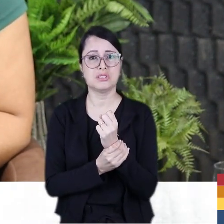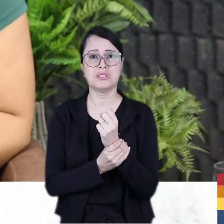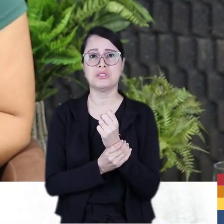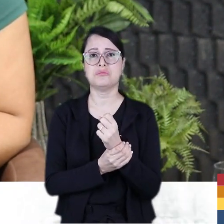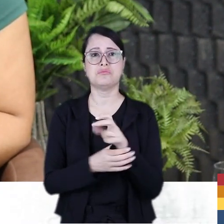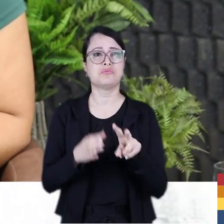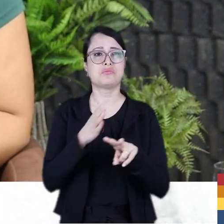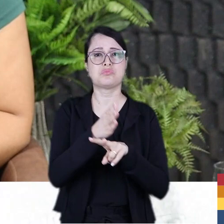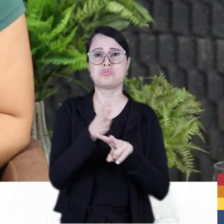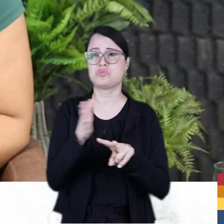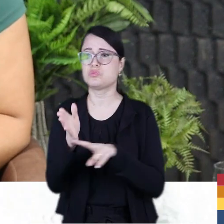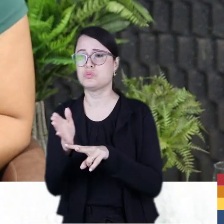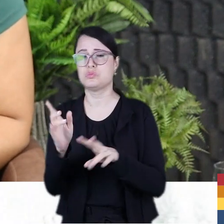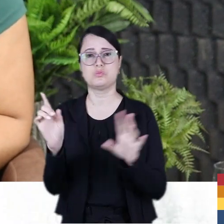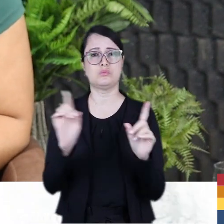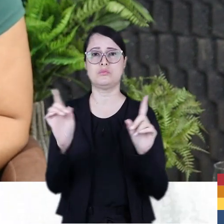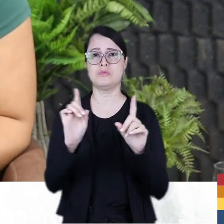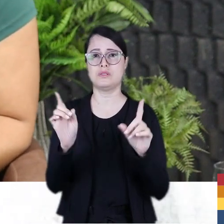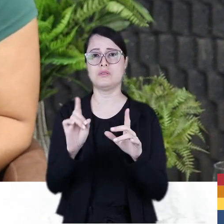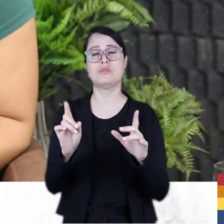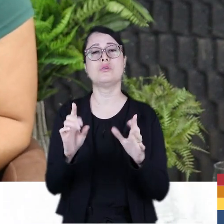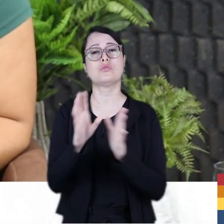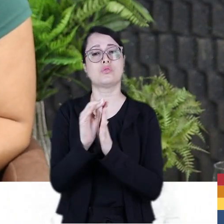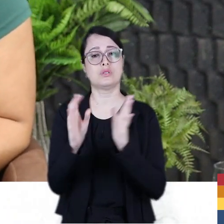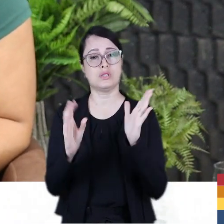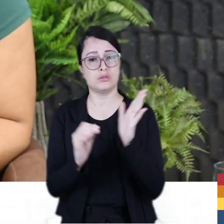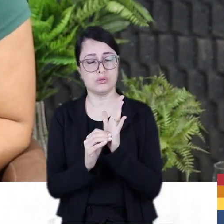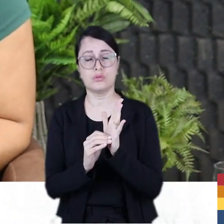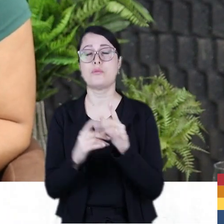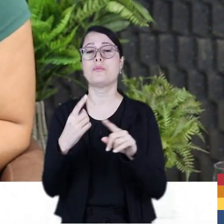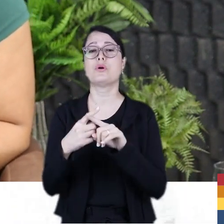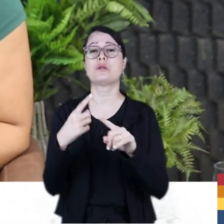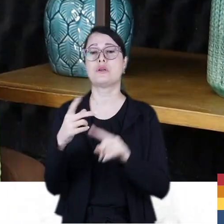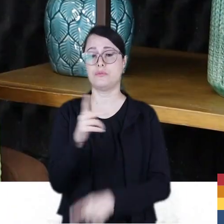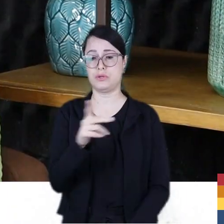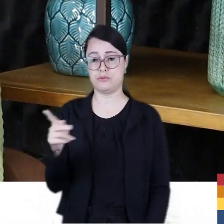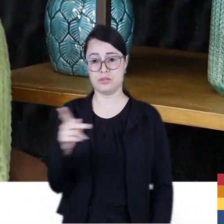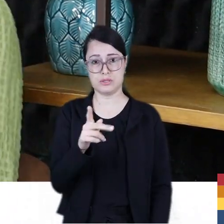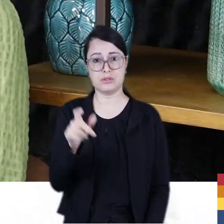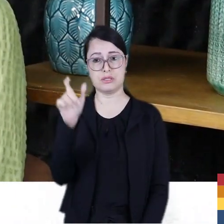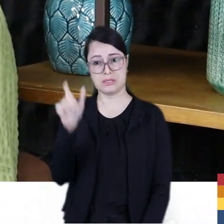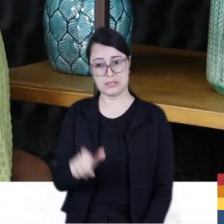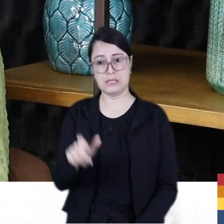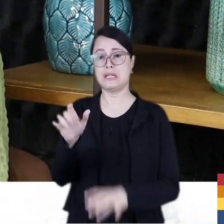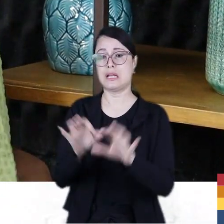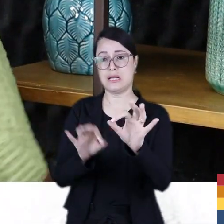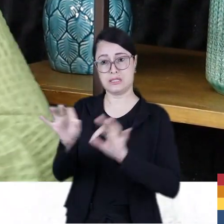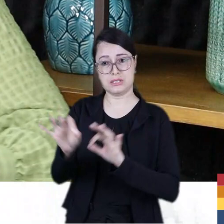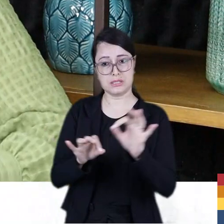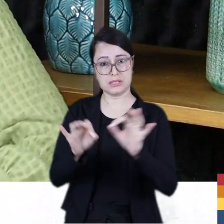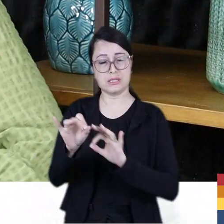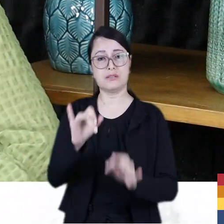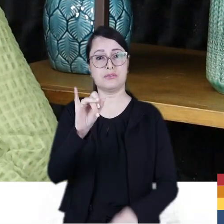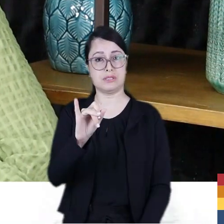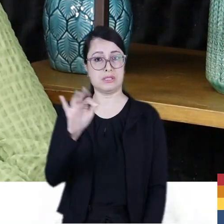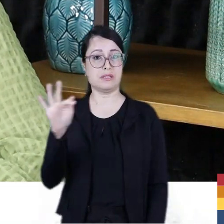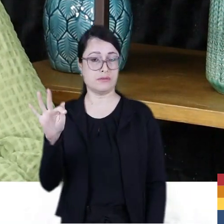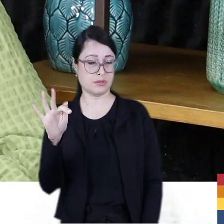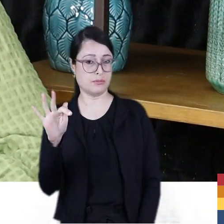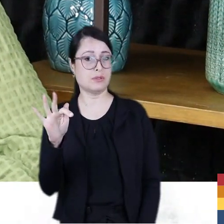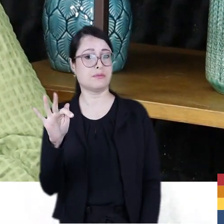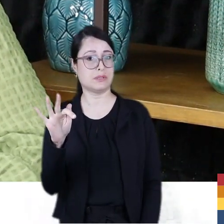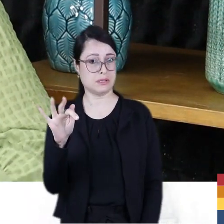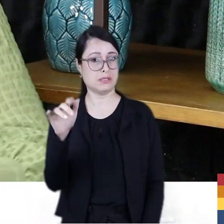gestão de sala de aula, então, o professor, ele vai precisar planejar sobre isso, não é verdade? Adelaide, os cadernos de